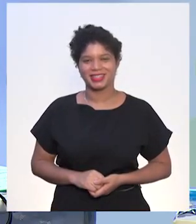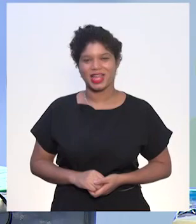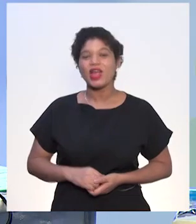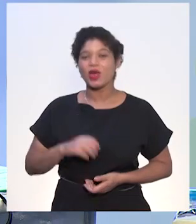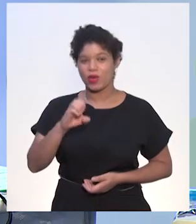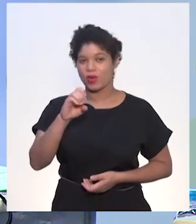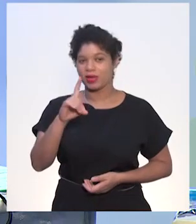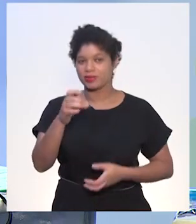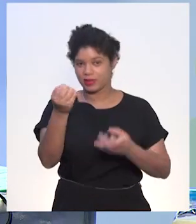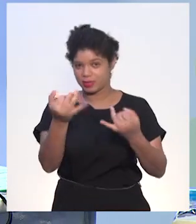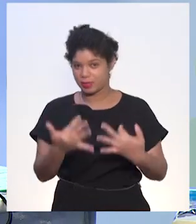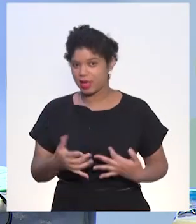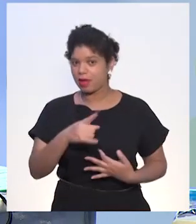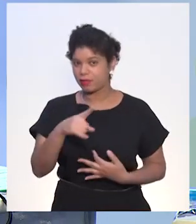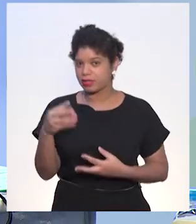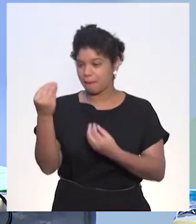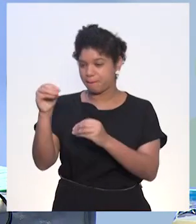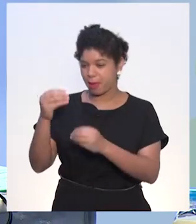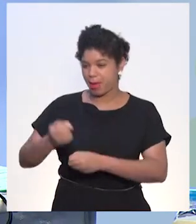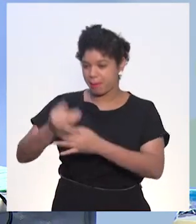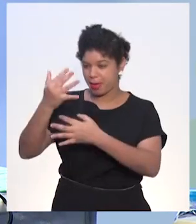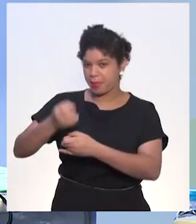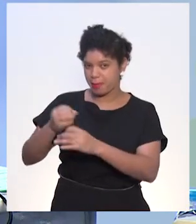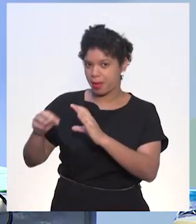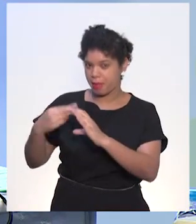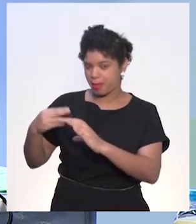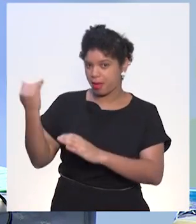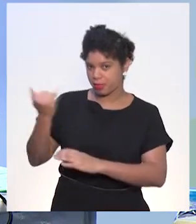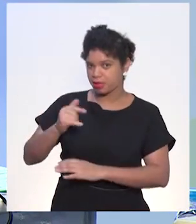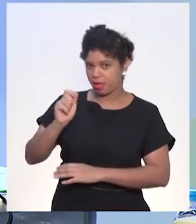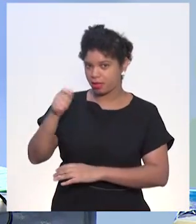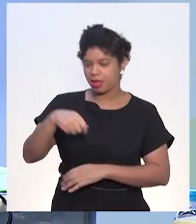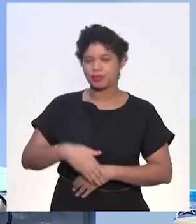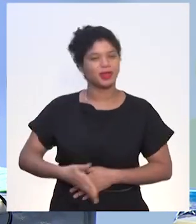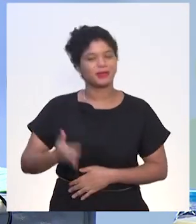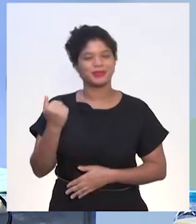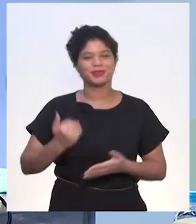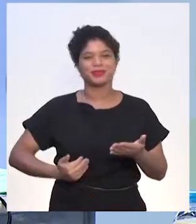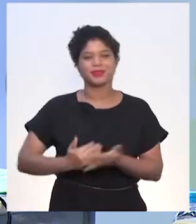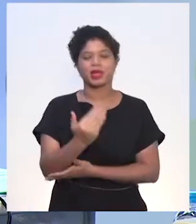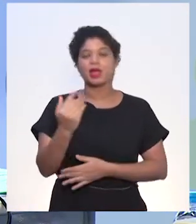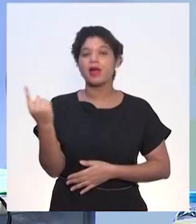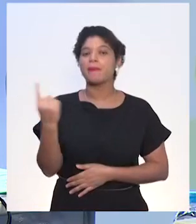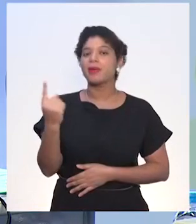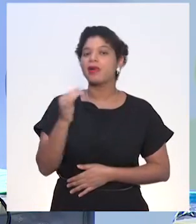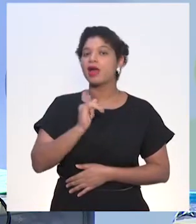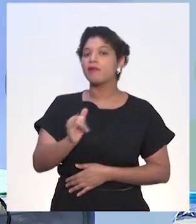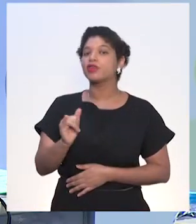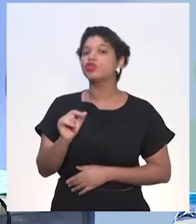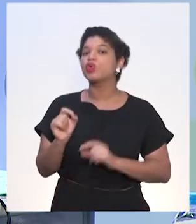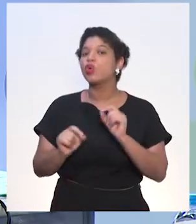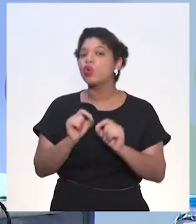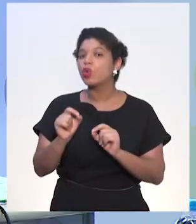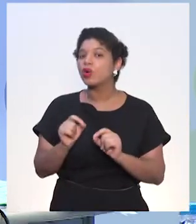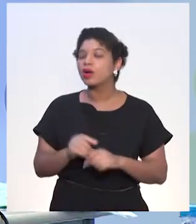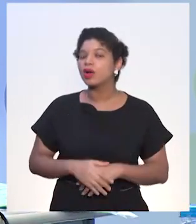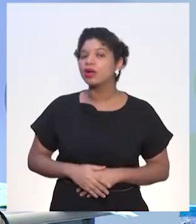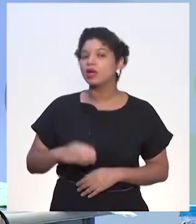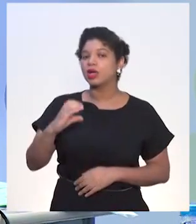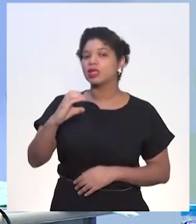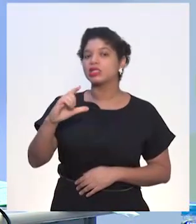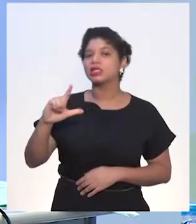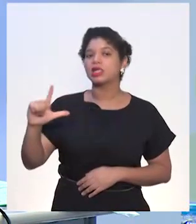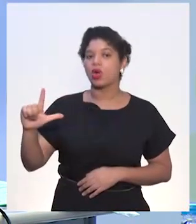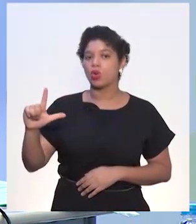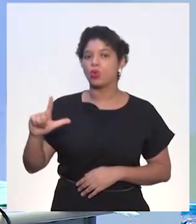aí, então falem bastante para ele poder mandar tudo aqui para mim. Vamos começar com o nosso primeiro recadinho da noite, que é sobre o céu. É a